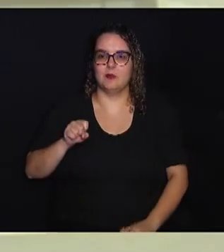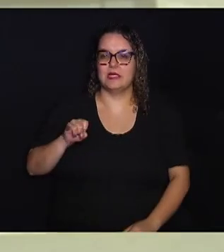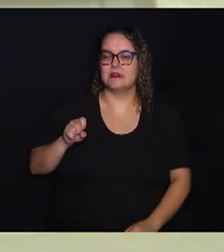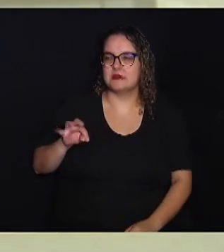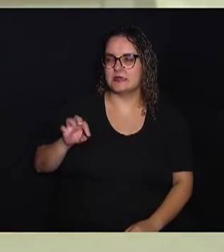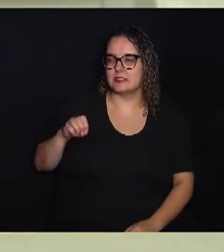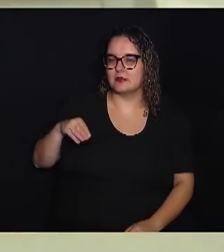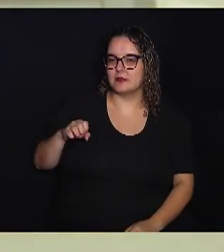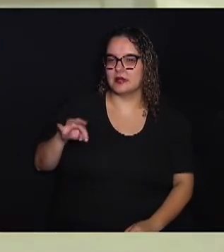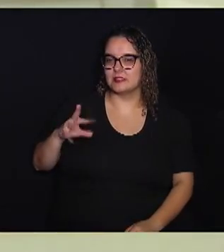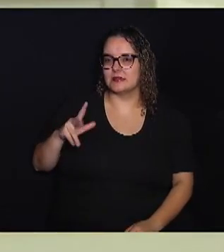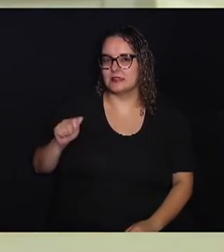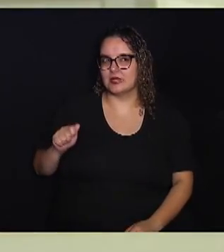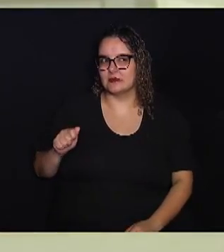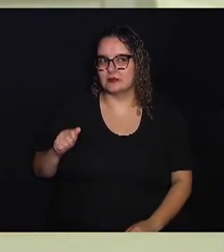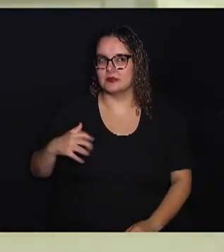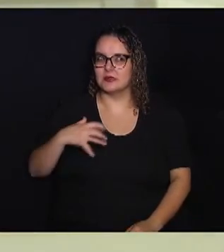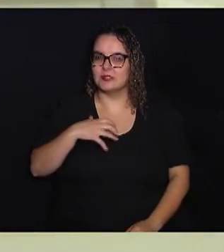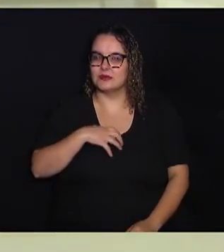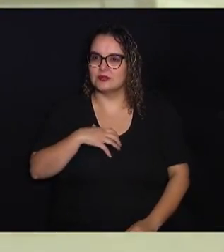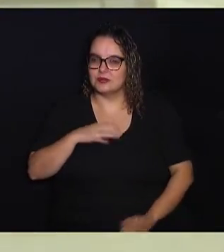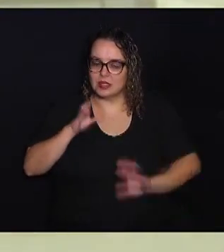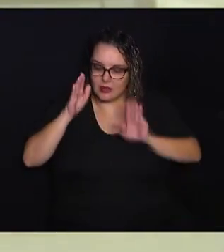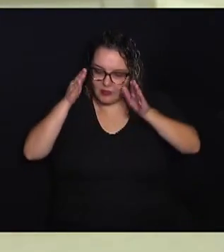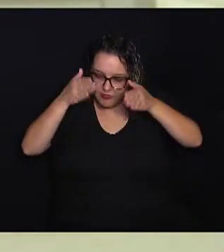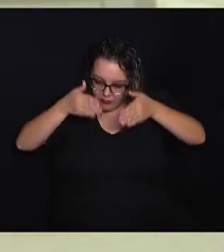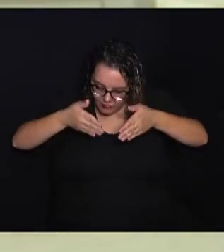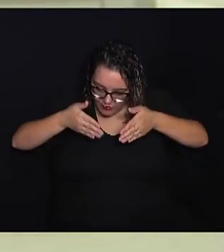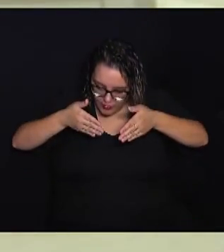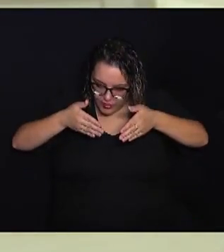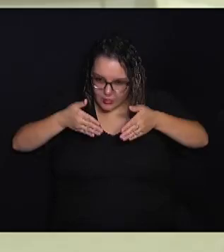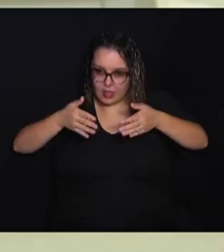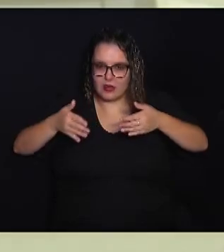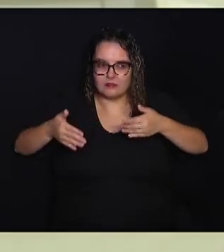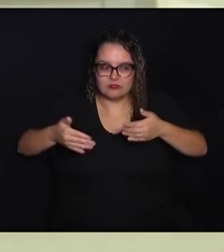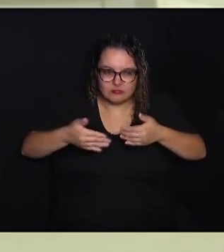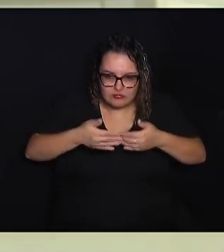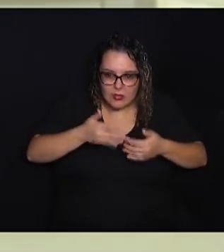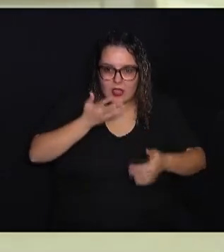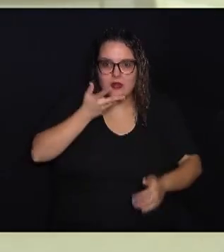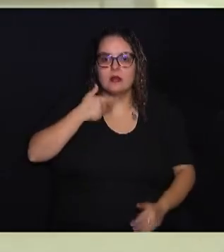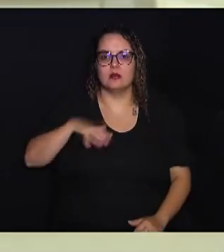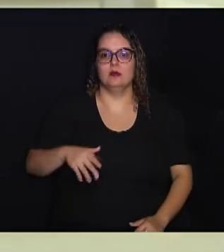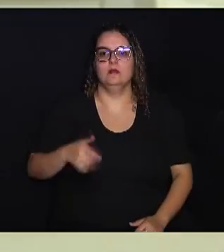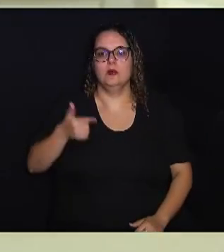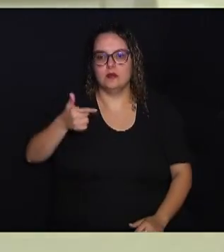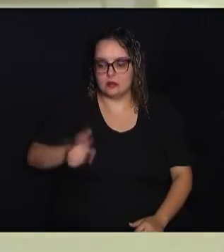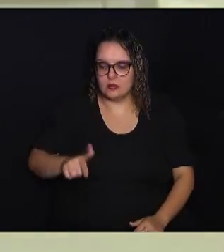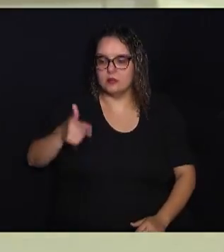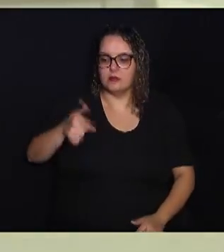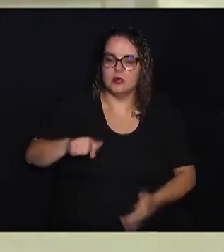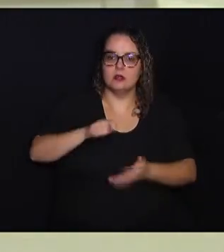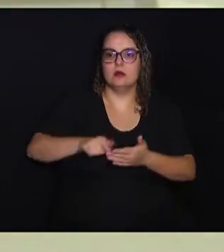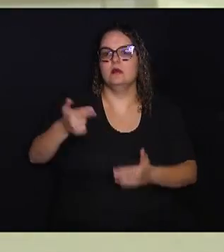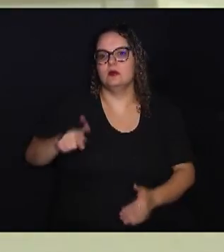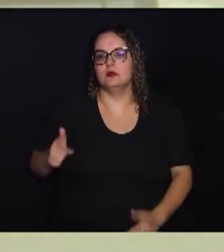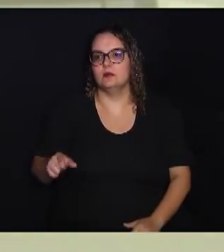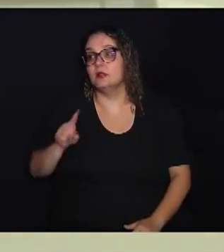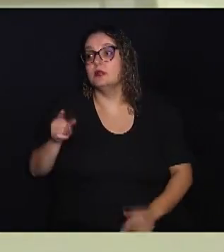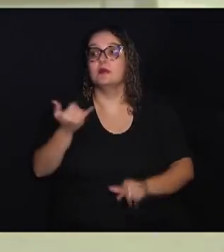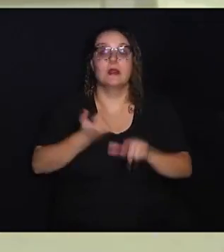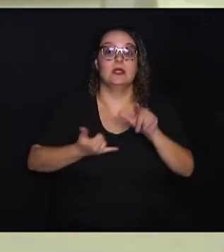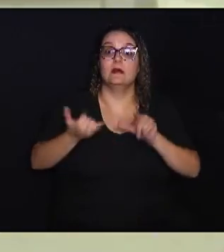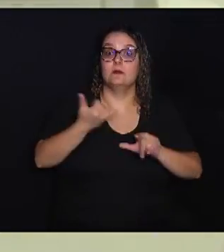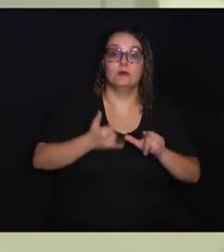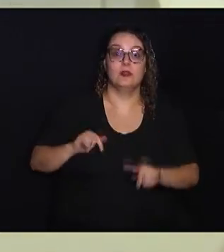sistematizada numa forma fechada, uma forma que a criança fazia por repetição, não era lúdico.